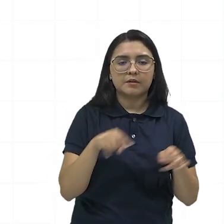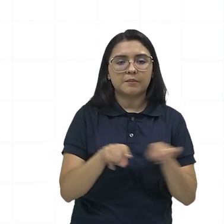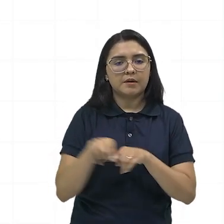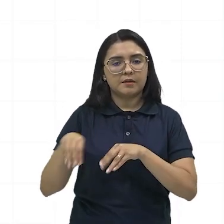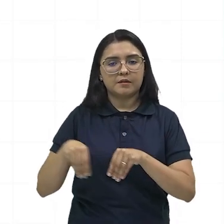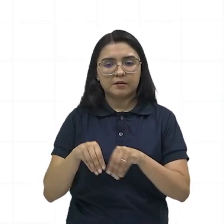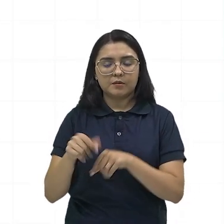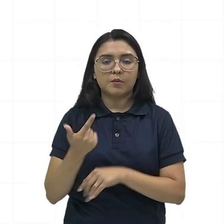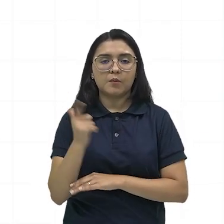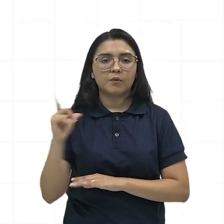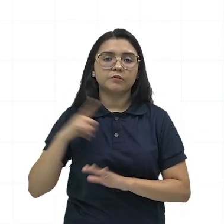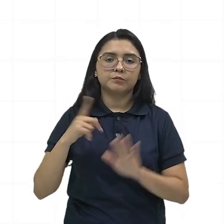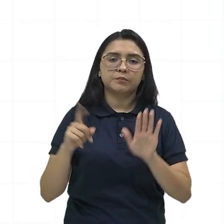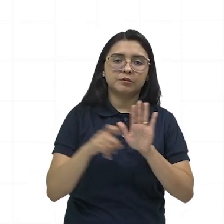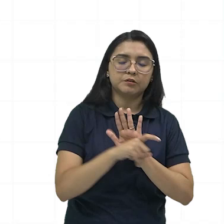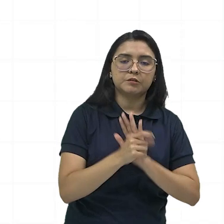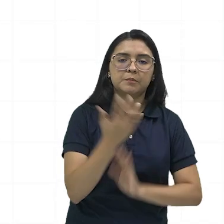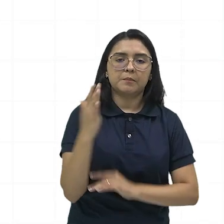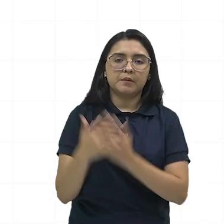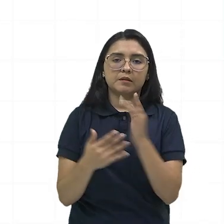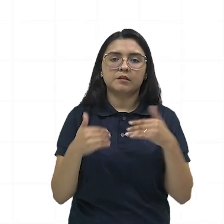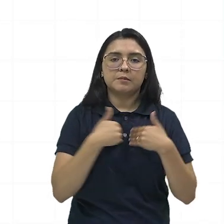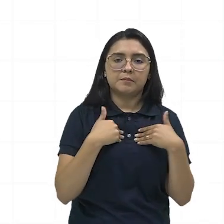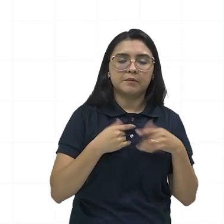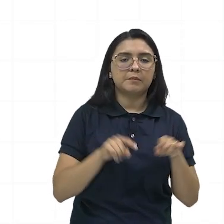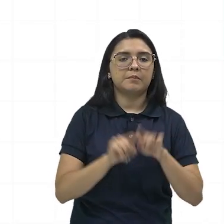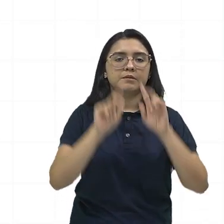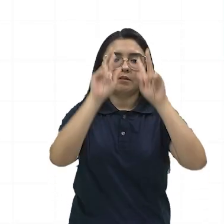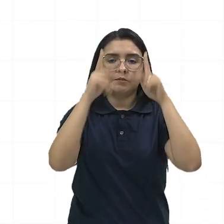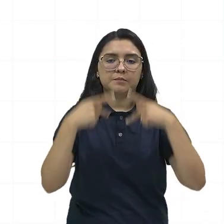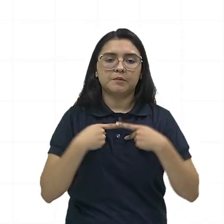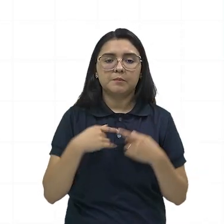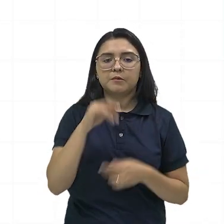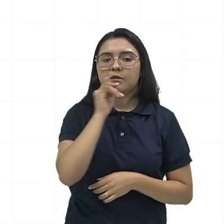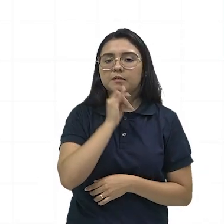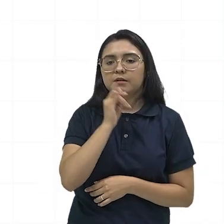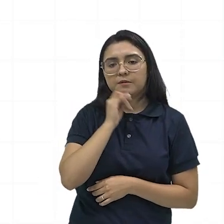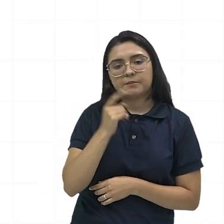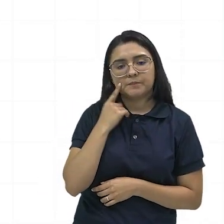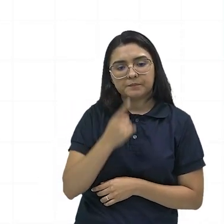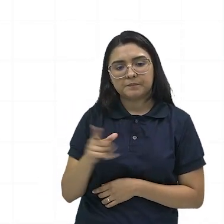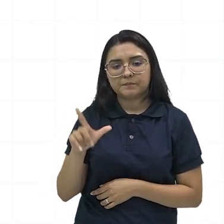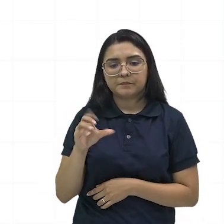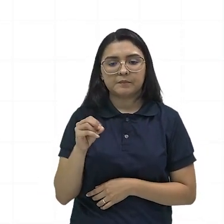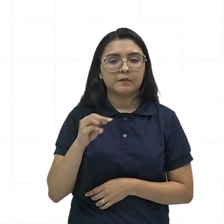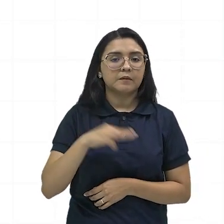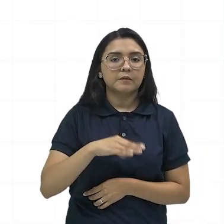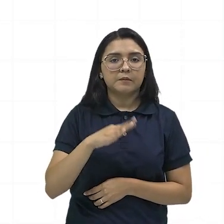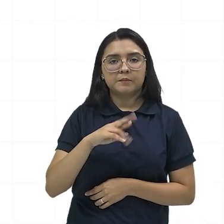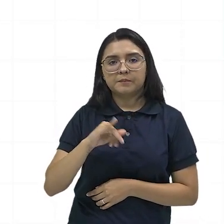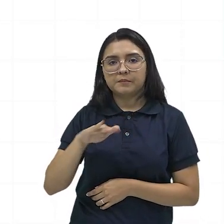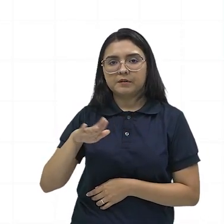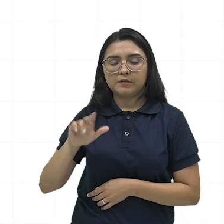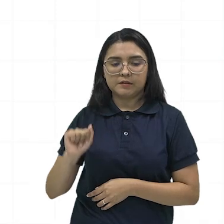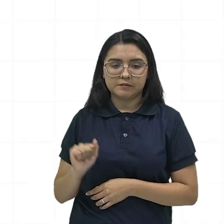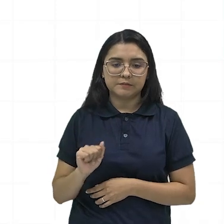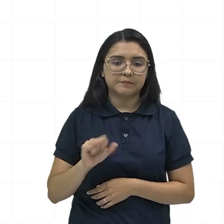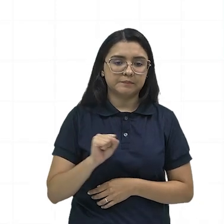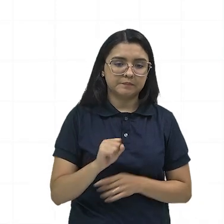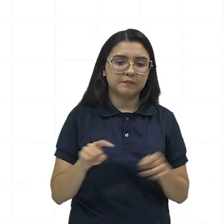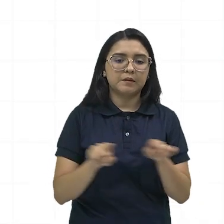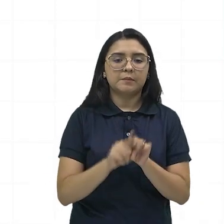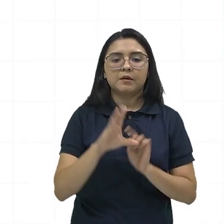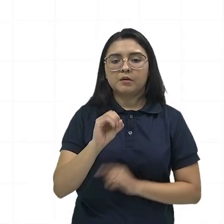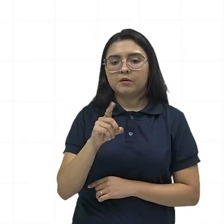são parasitas de plantas e de animais, inclusive dos seres humanos, como por exemplo as lombrigas e oxiurus. Então